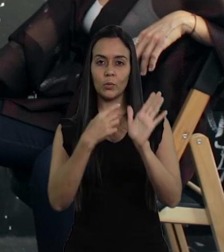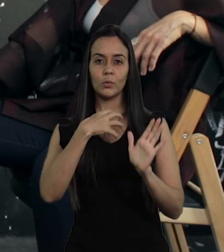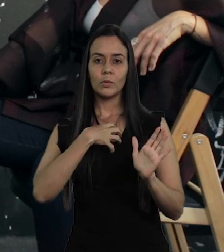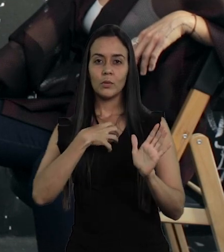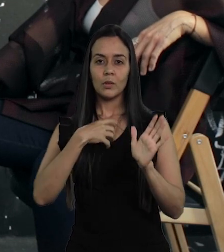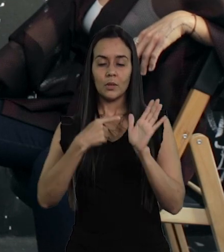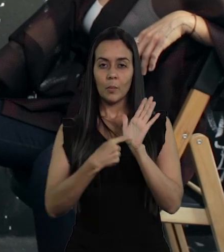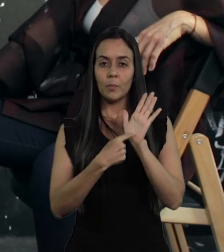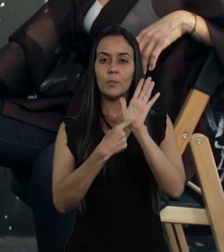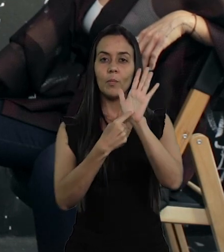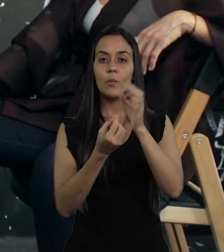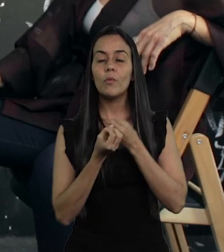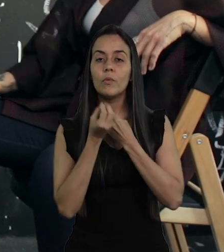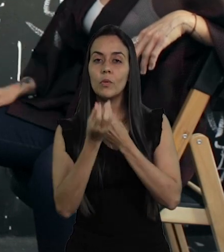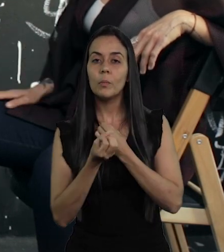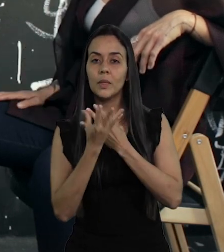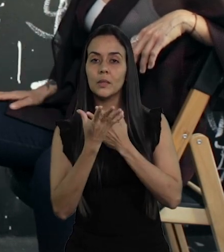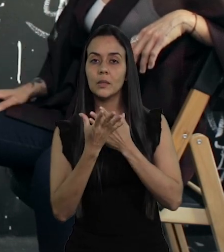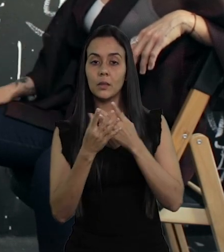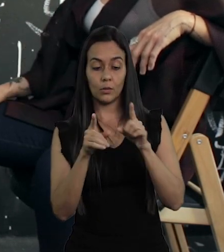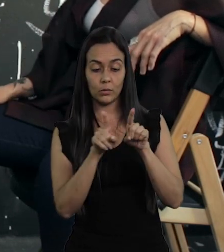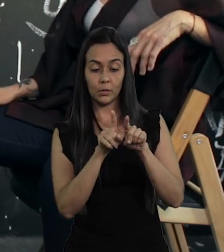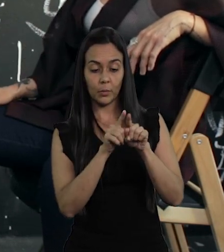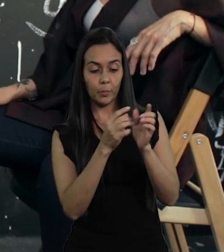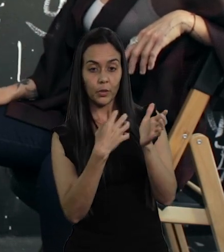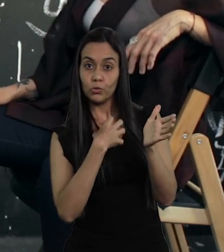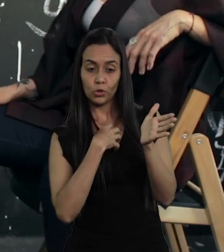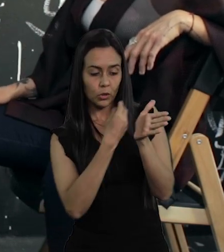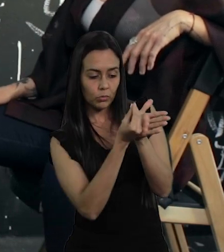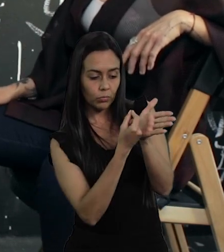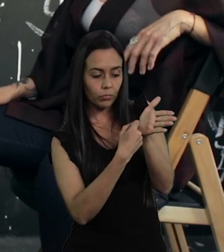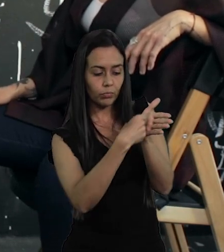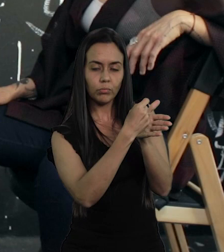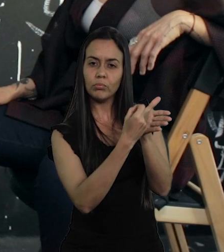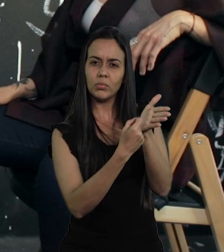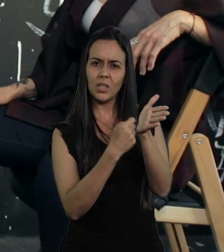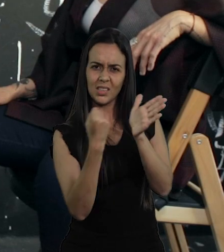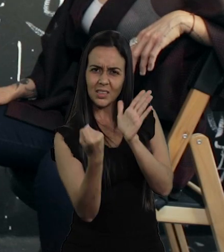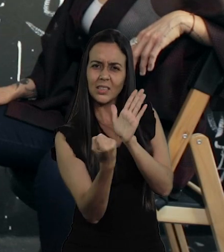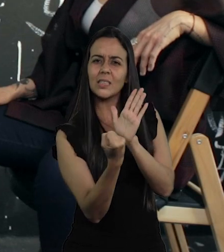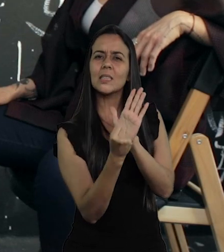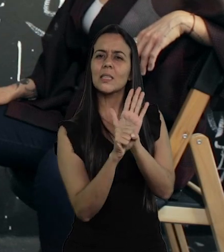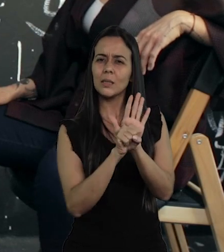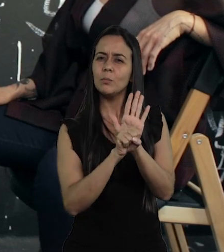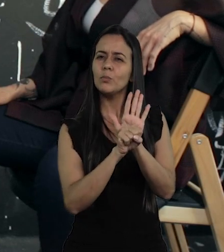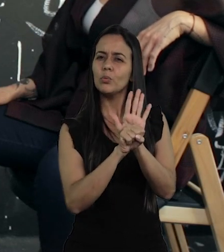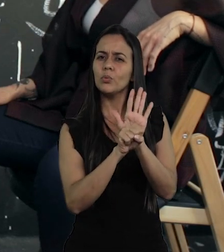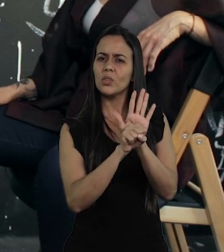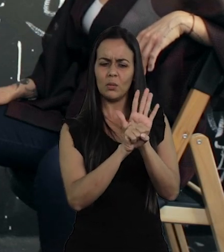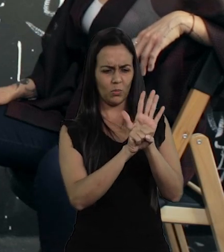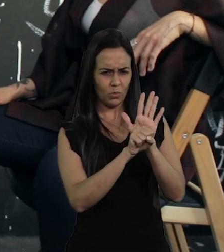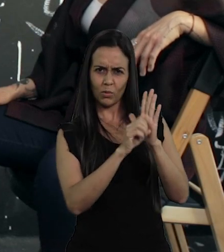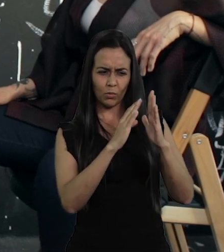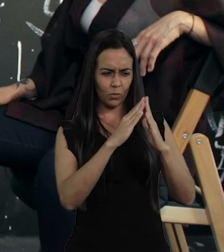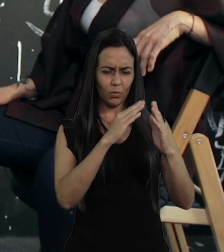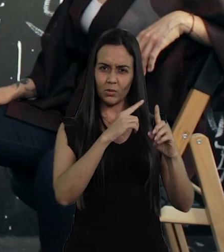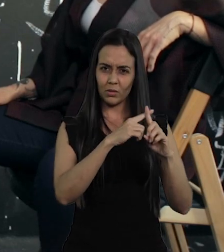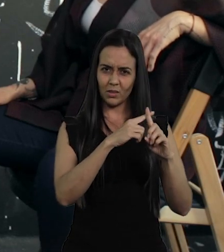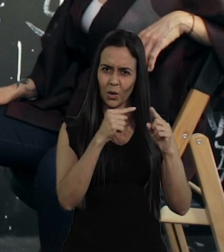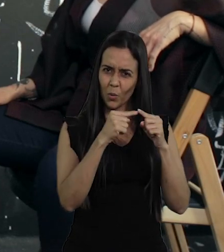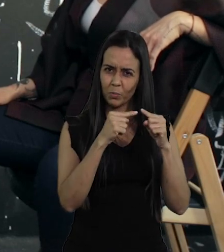estética, da forma e tal, né? E, na verdade, é um símbolo que não tem nada a ver com religião. É um símbolo de